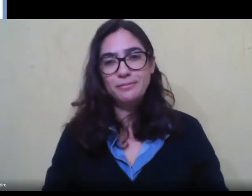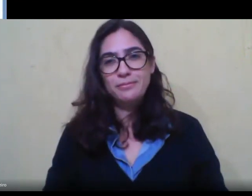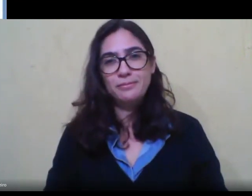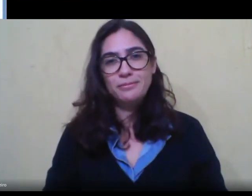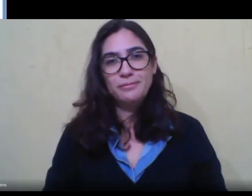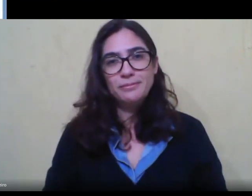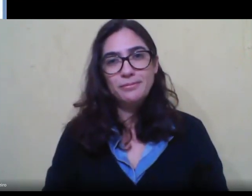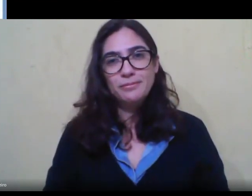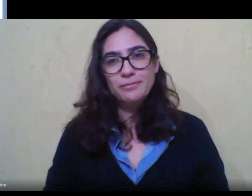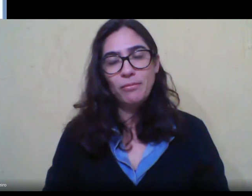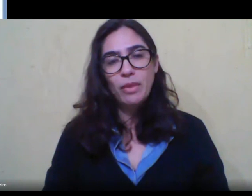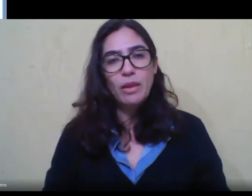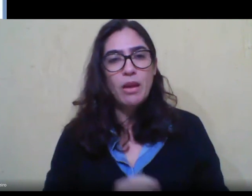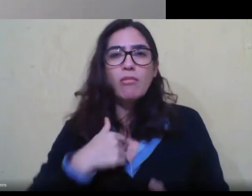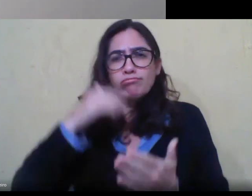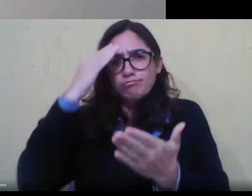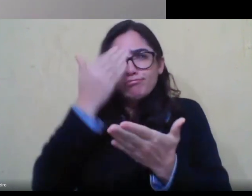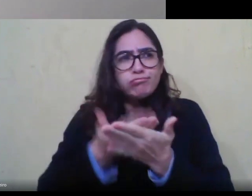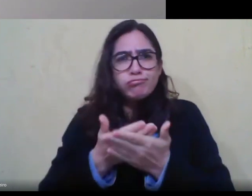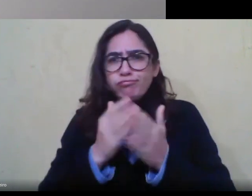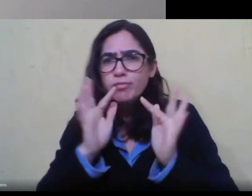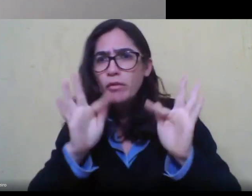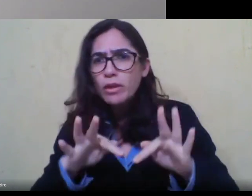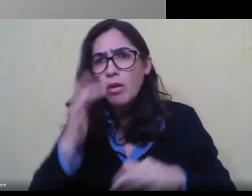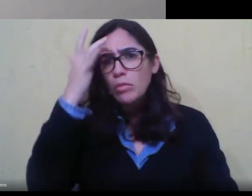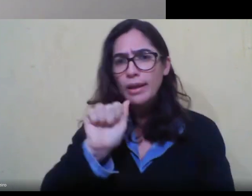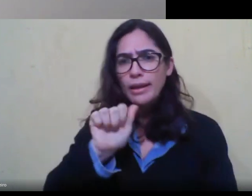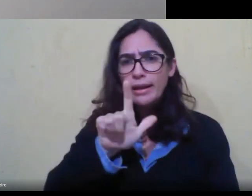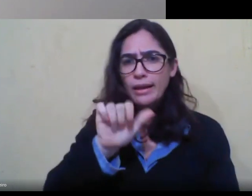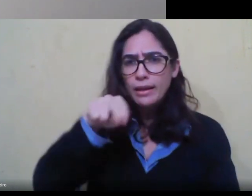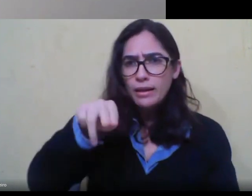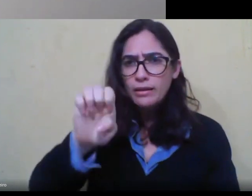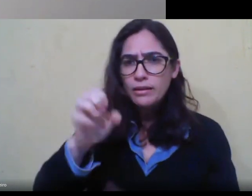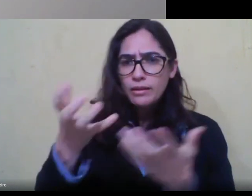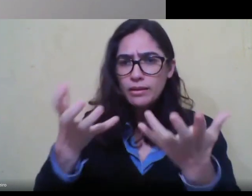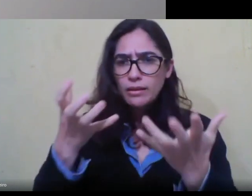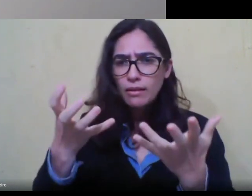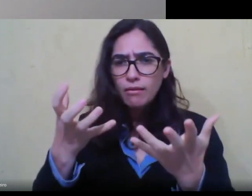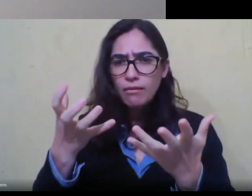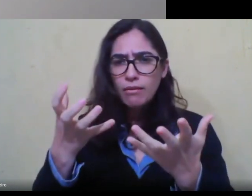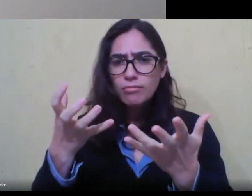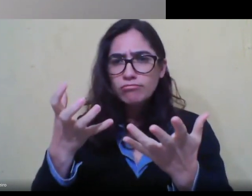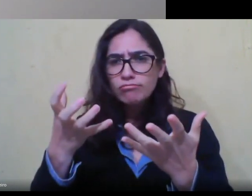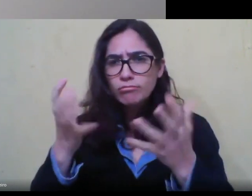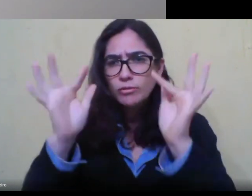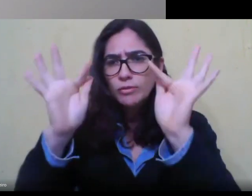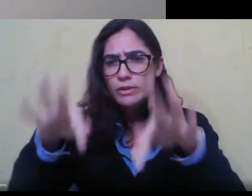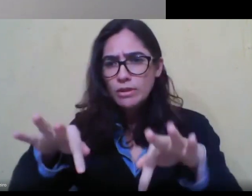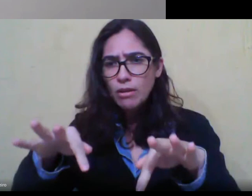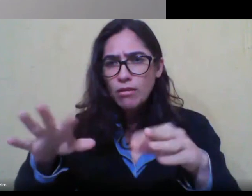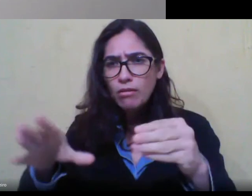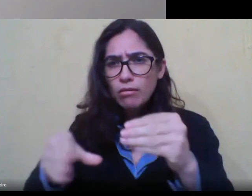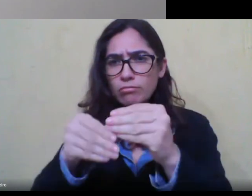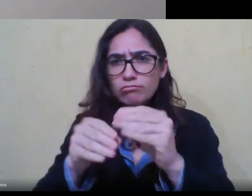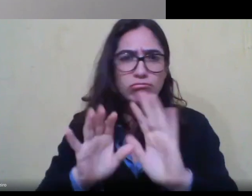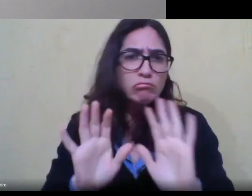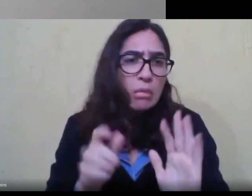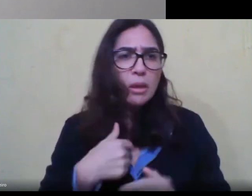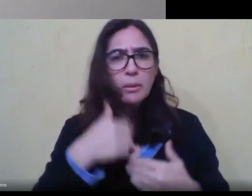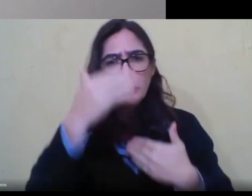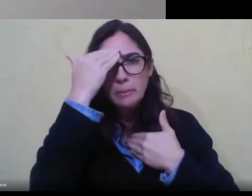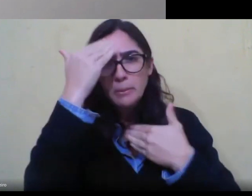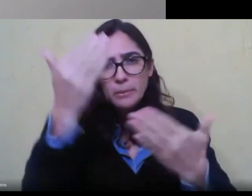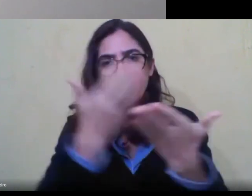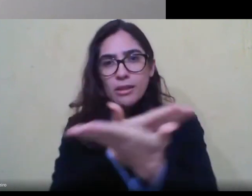gente fica meio preocupado. Bom, deixa eu parar a apresentação aqui, porque nós tivemos aí que abrir um streaming às pressas, né, Mas isso